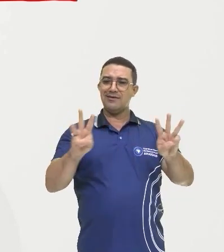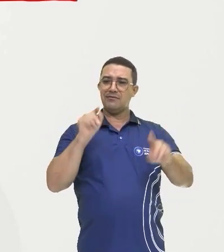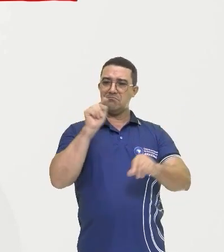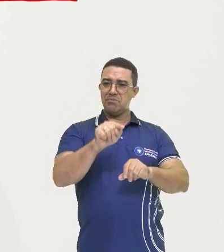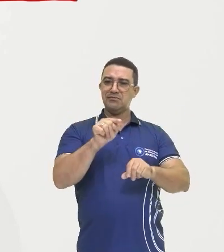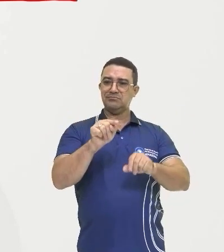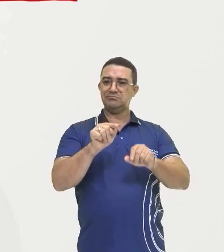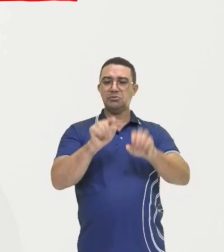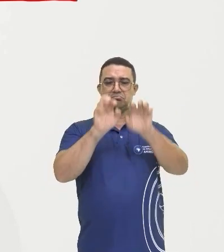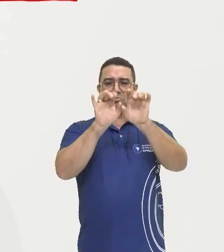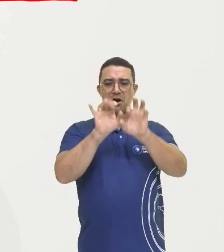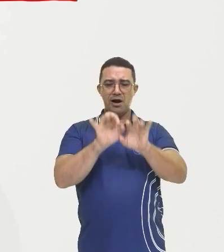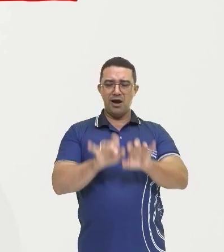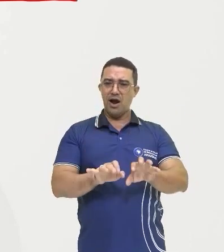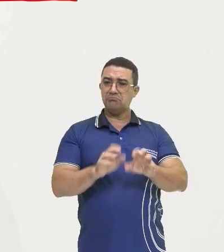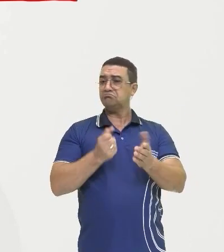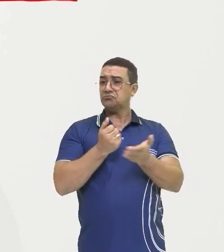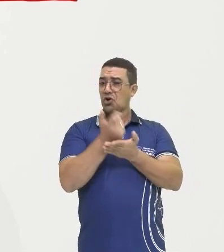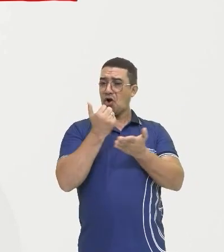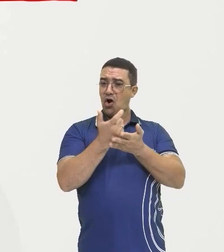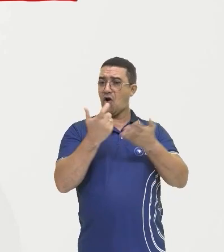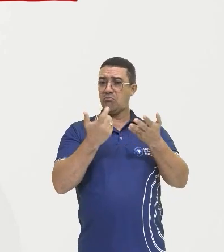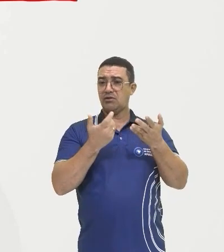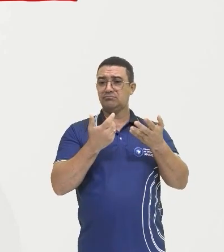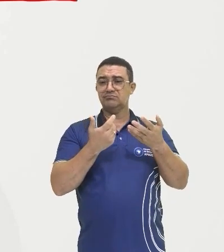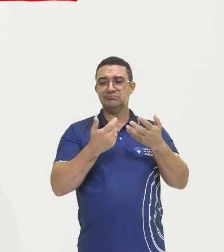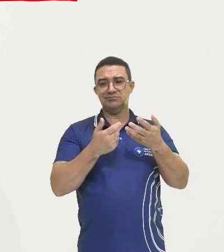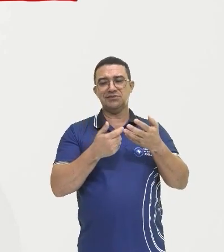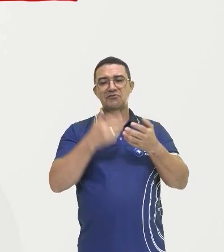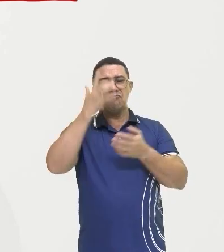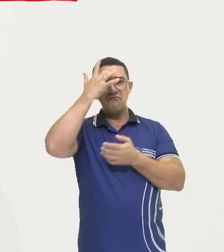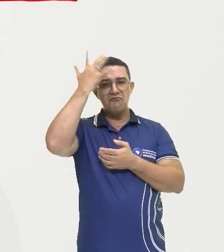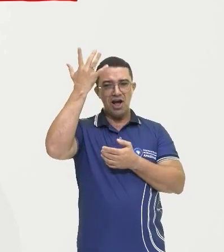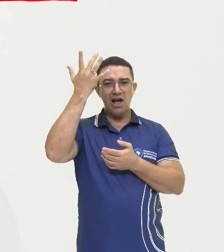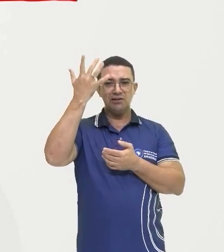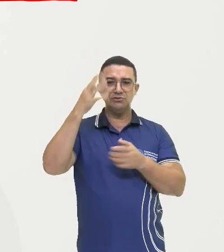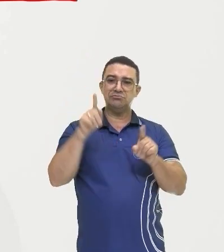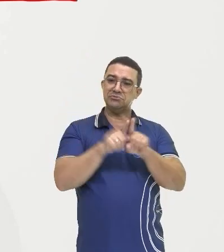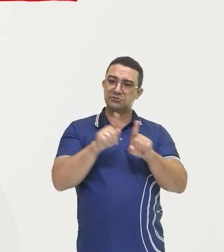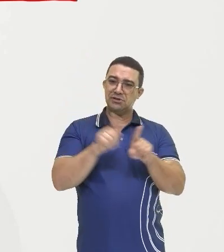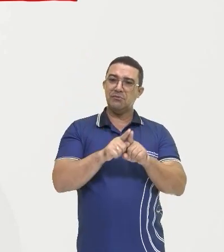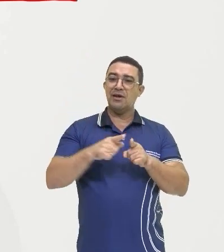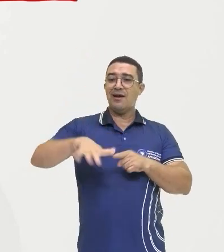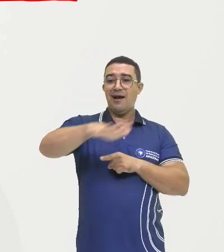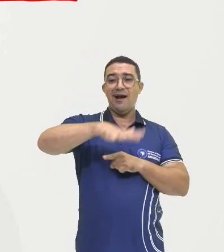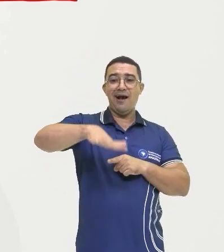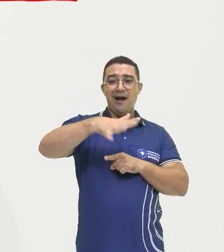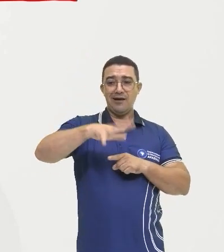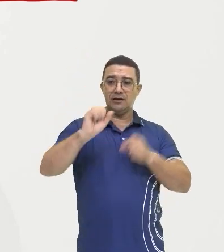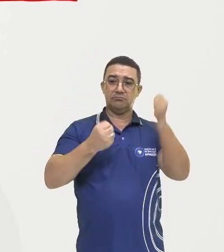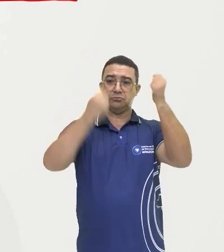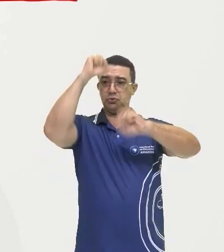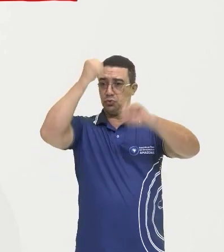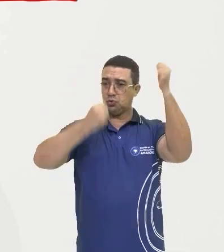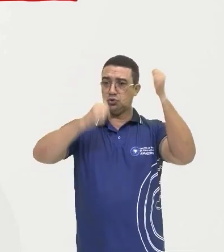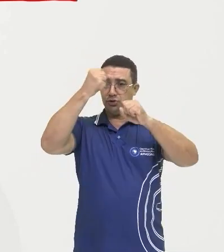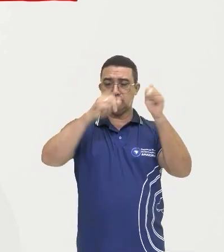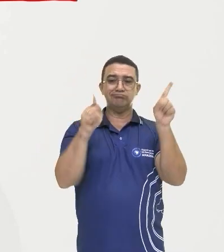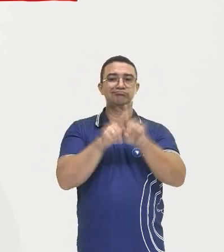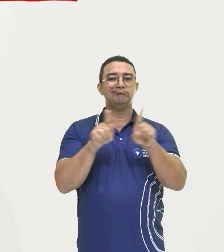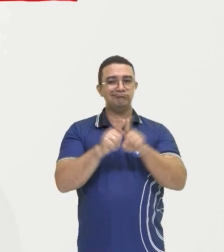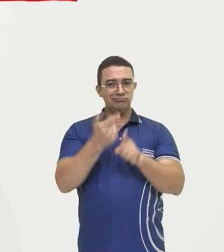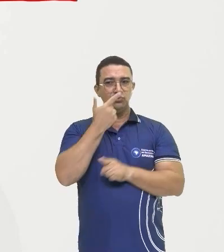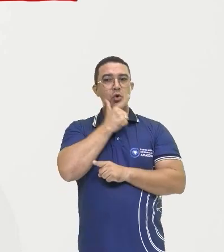internacional também. E a modernização da atividade industrial também, tá? Enquanto a indústria não conseguiu